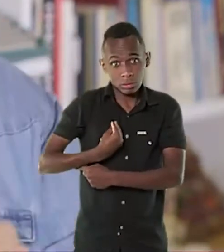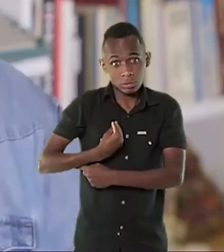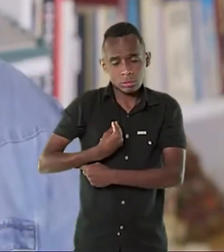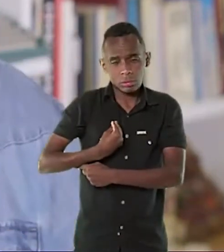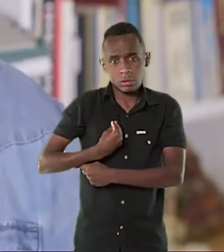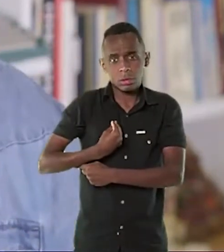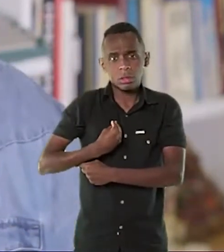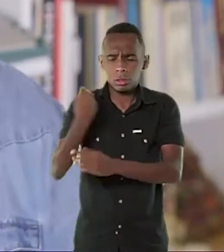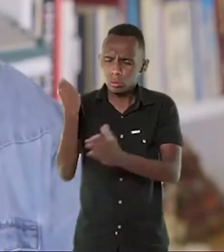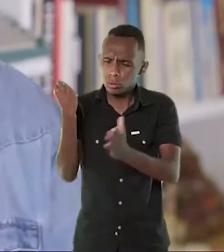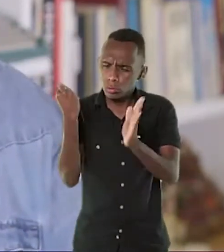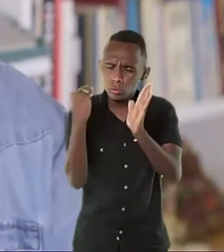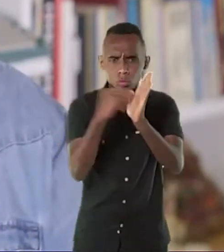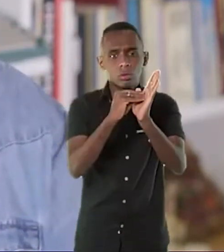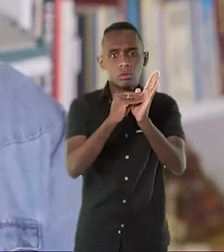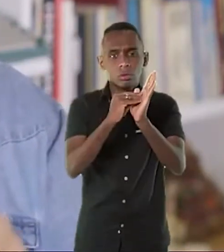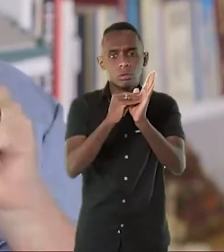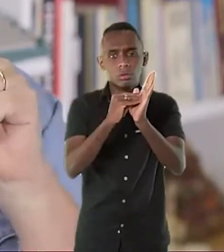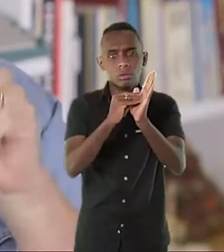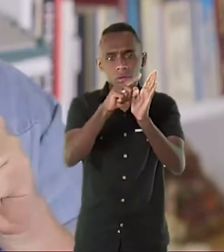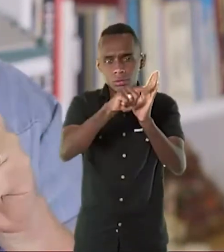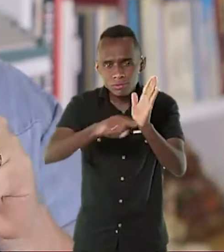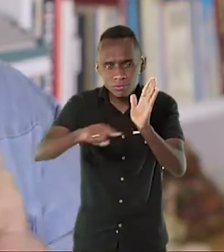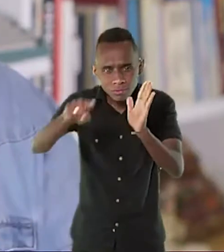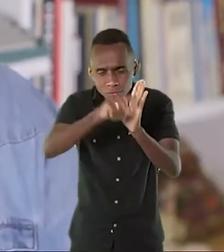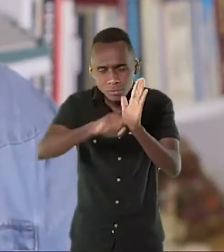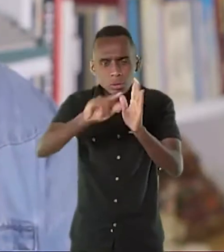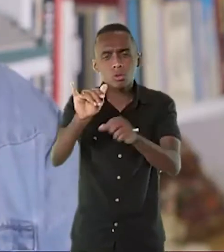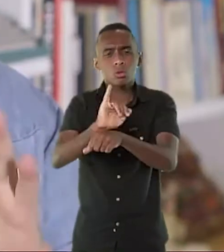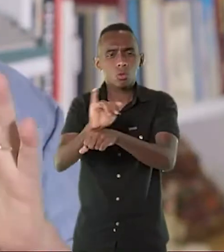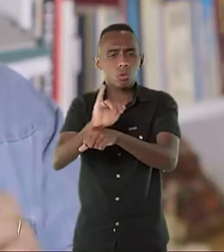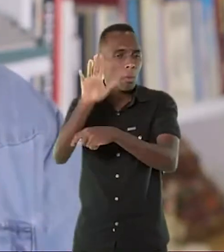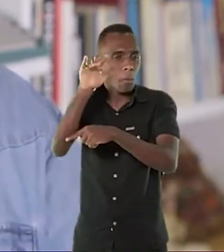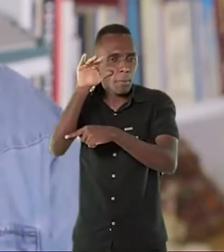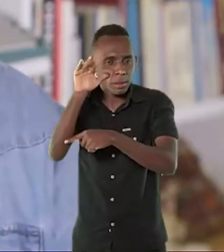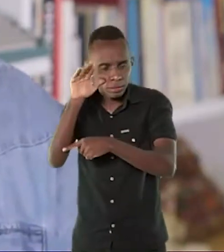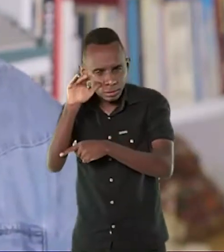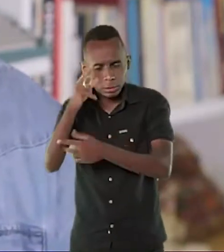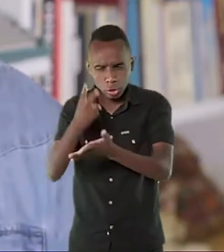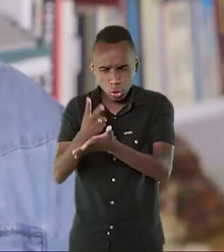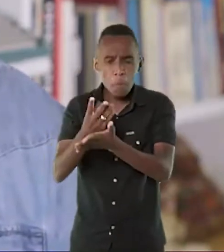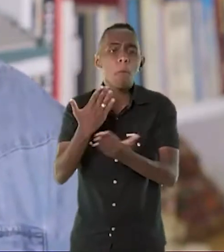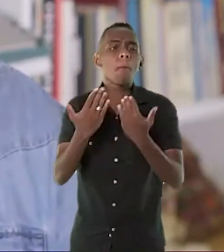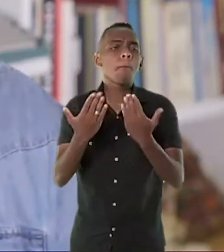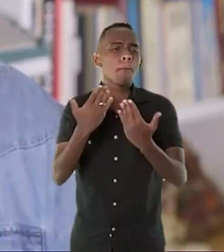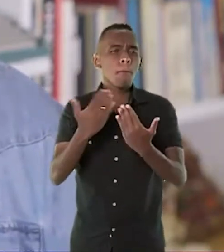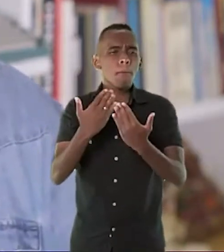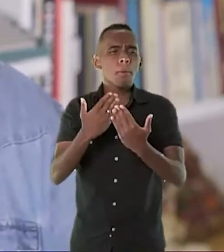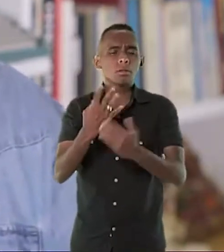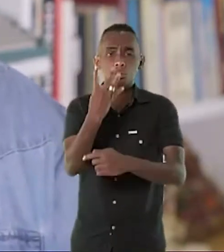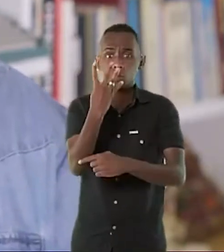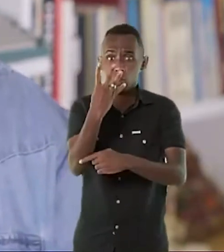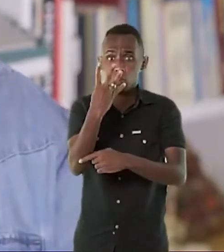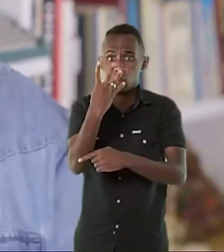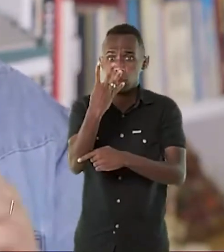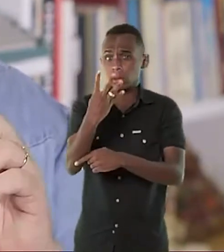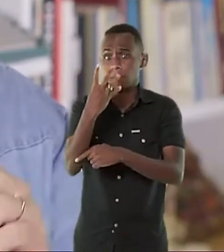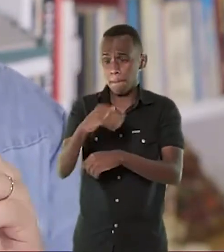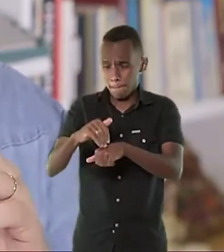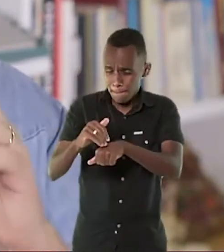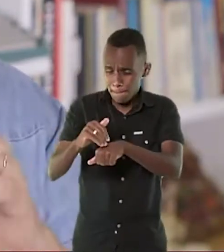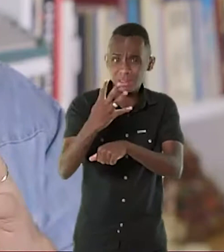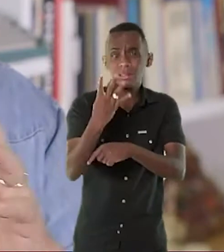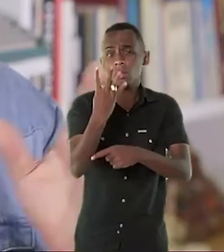Beigelman. Ela é uma mulher branca de cabelos loiros e curtos. Ela usa um óculos retangular de aro preto e veste uma